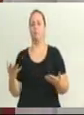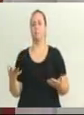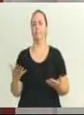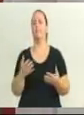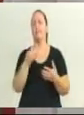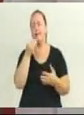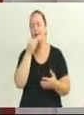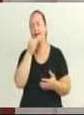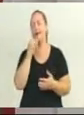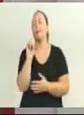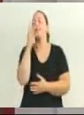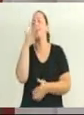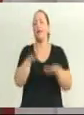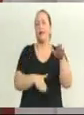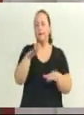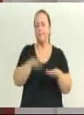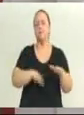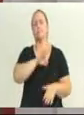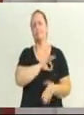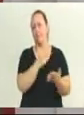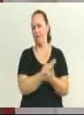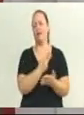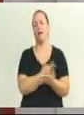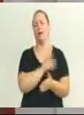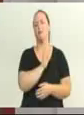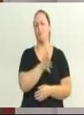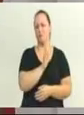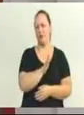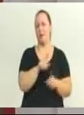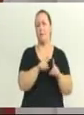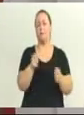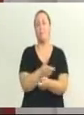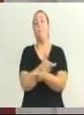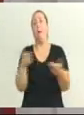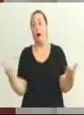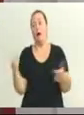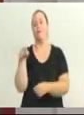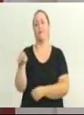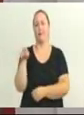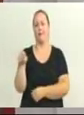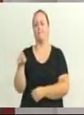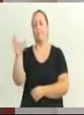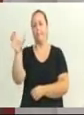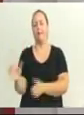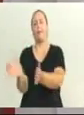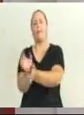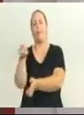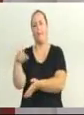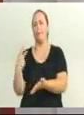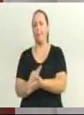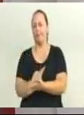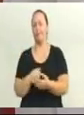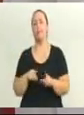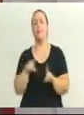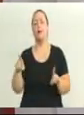agente de trânsito. Até acho que pode haver excesso. Como já eu já cheguei a presenciar. Mas pra isso existe o caminho